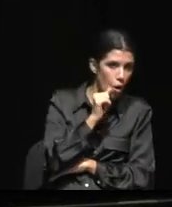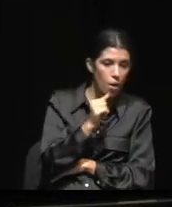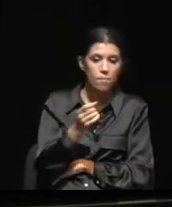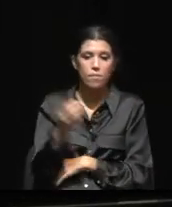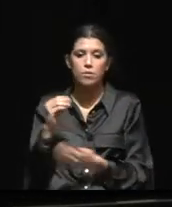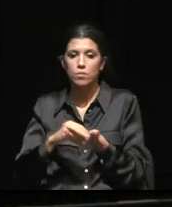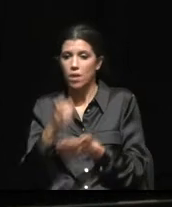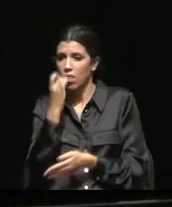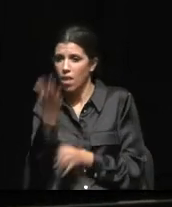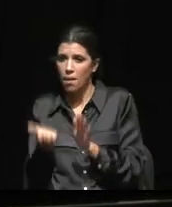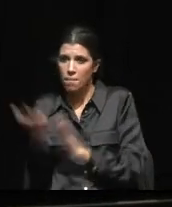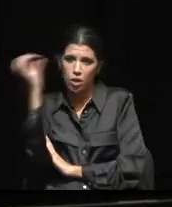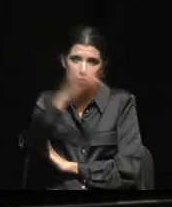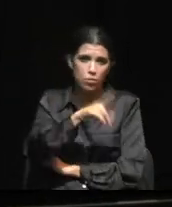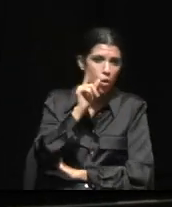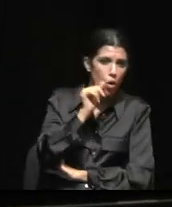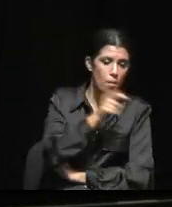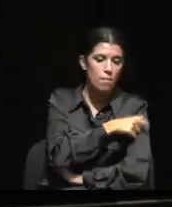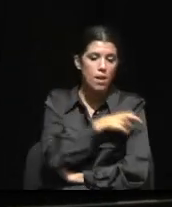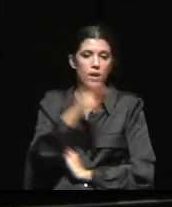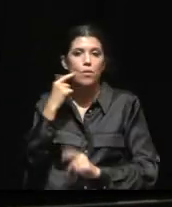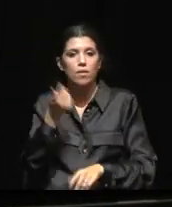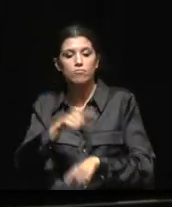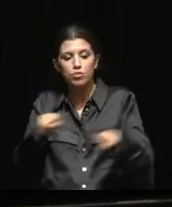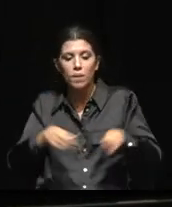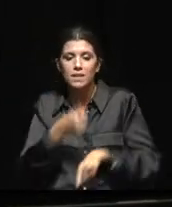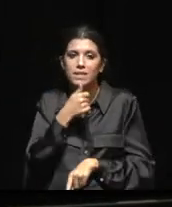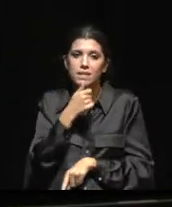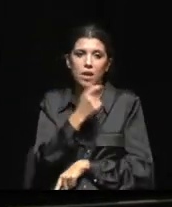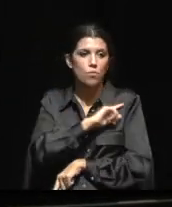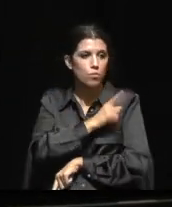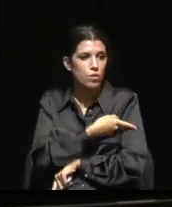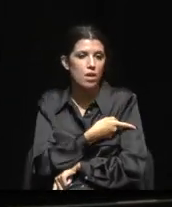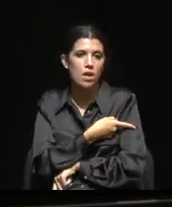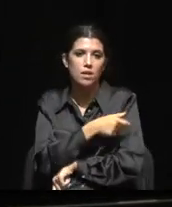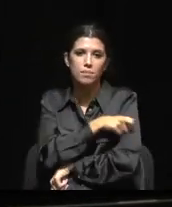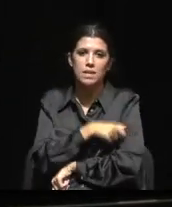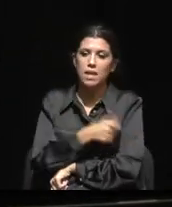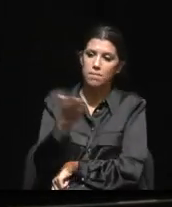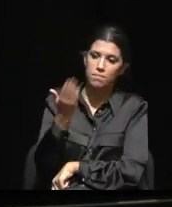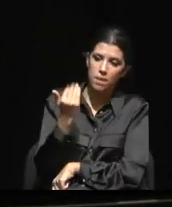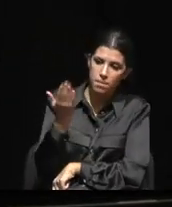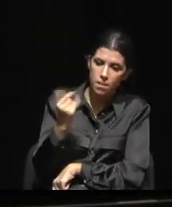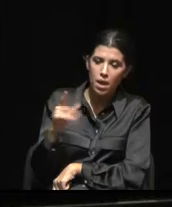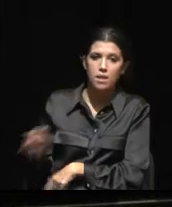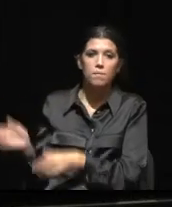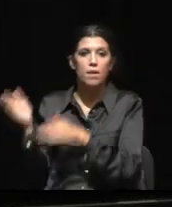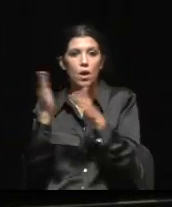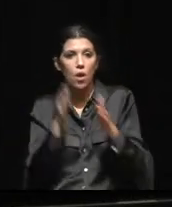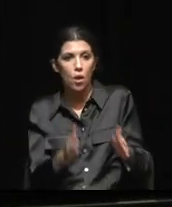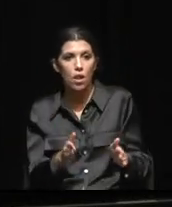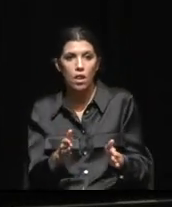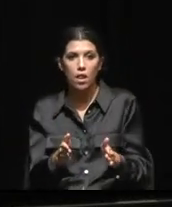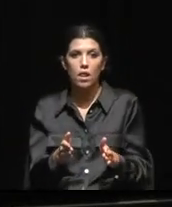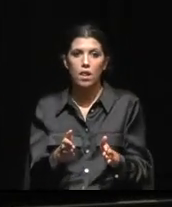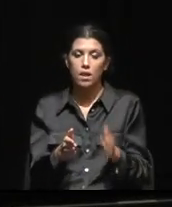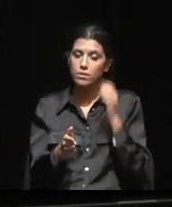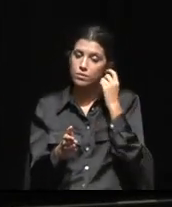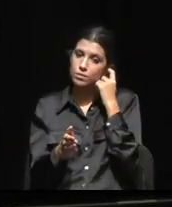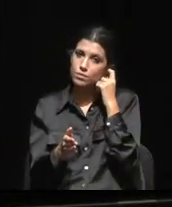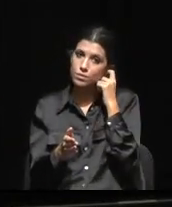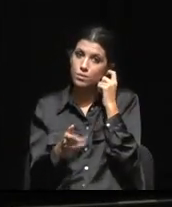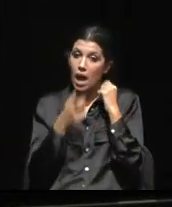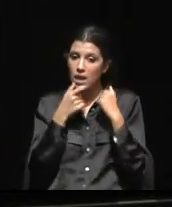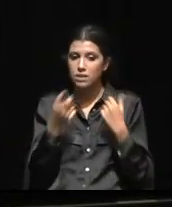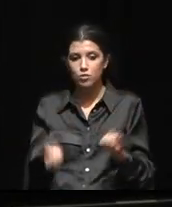pobreza a estar subrepresentadas nos espaços de decisão e de poder e ao mesmo tempo quando conseguem Superar esta